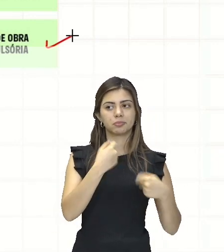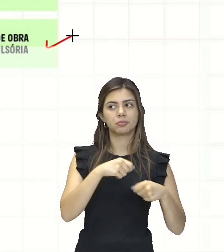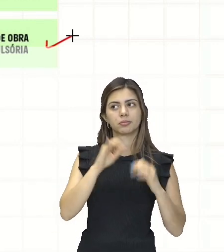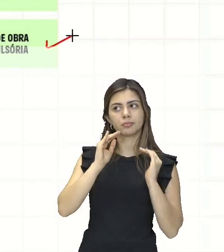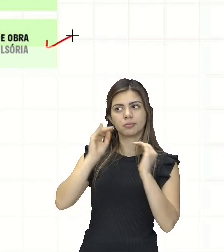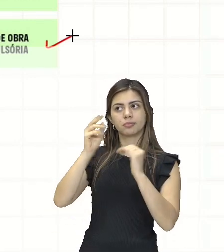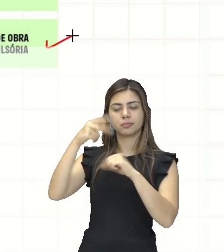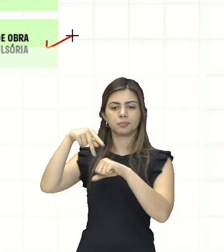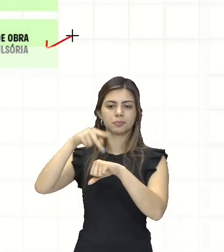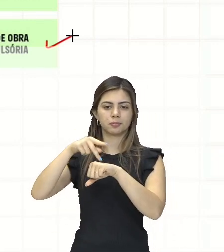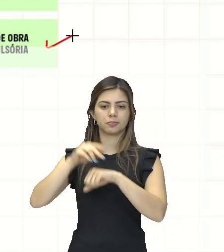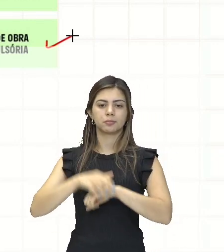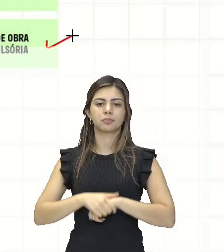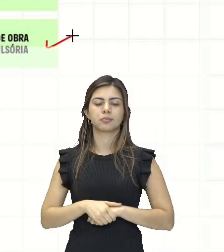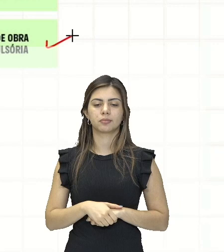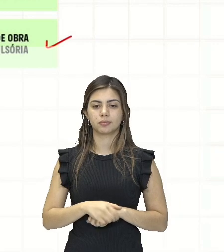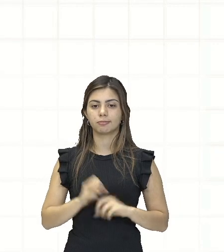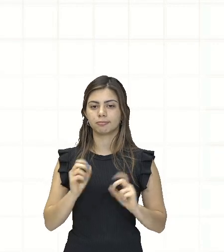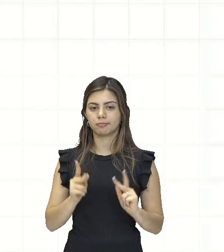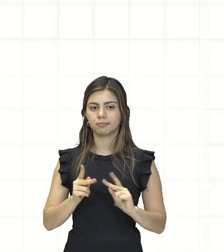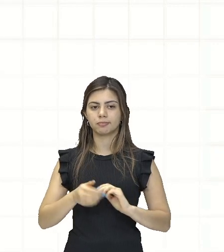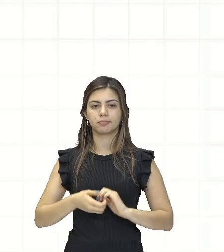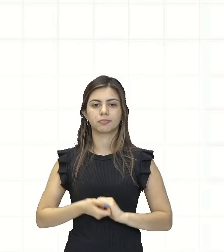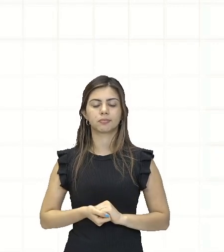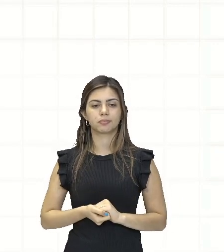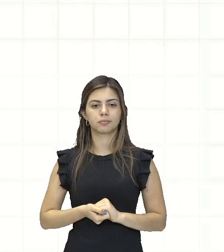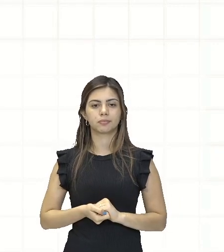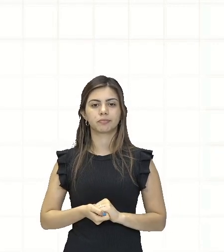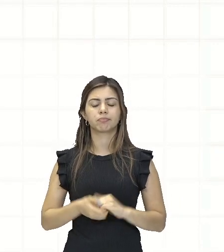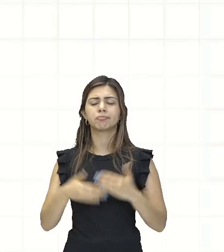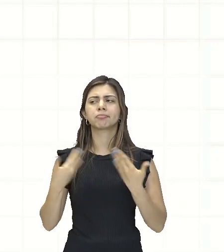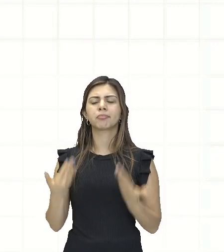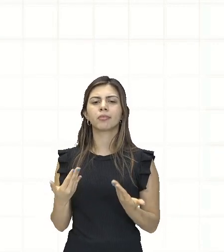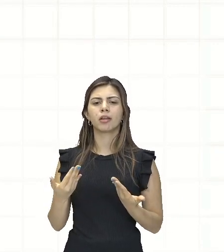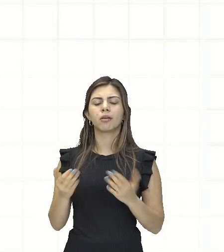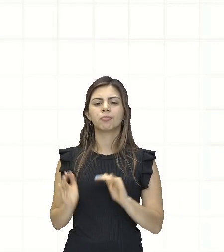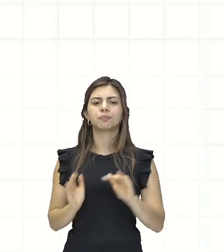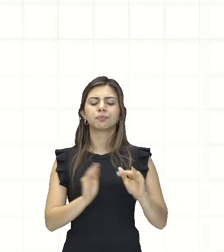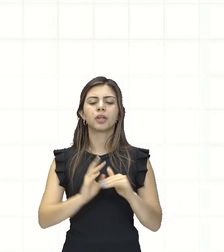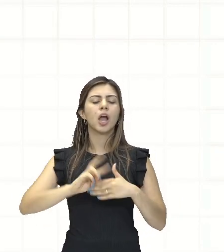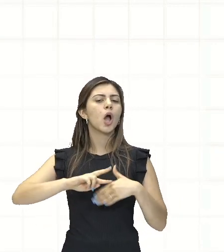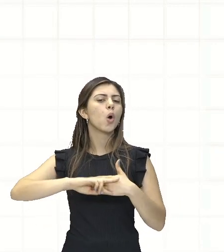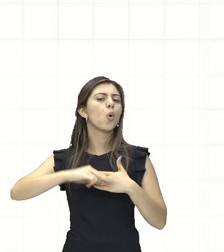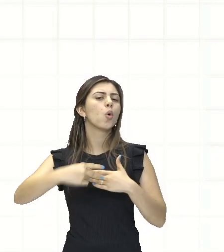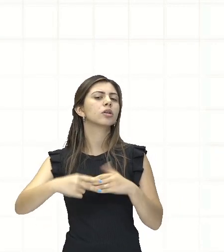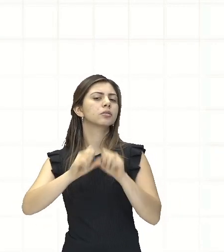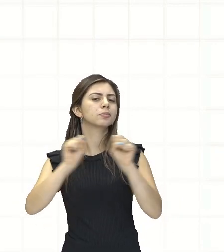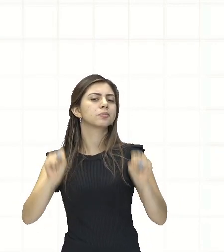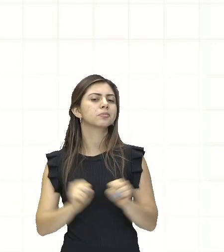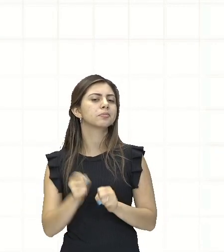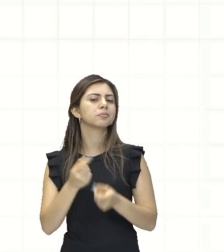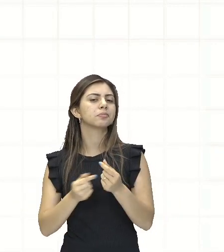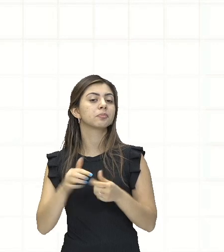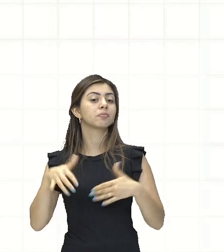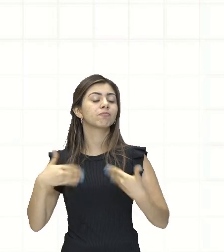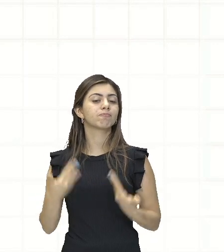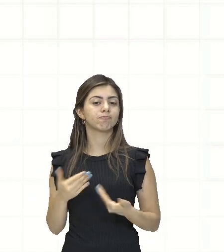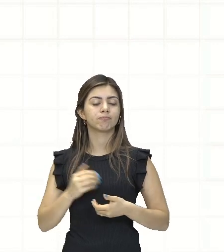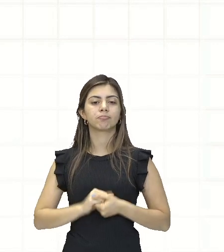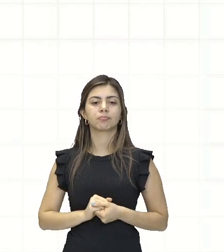países europeus, ok? E quais serão as consequências do mercantilismo? Temos